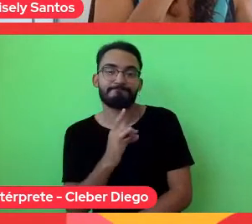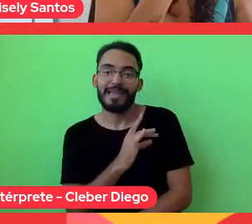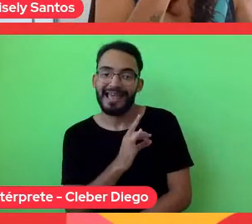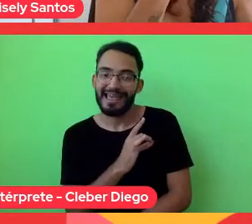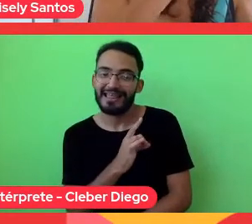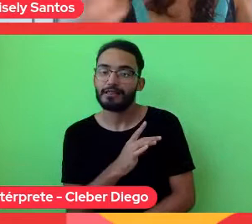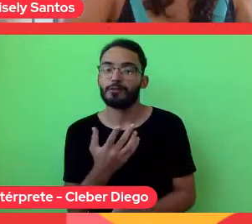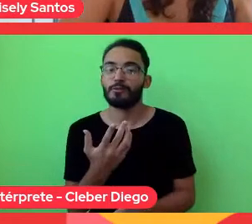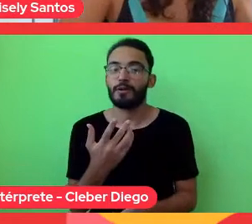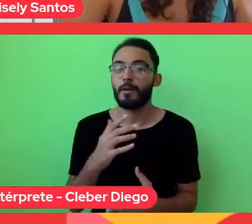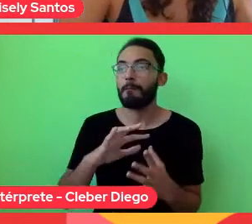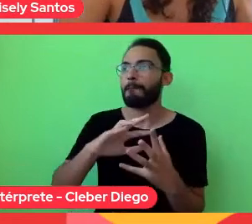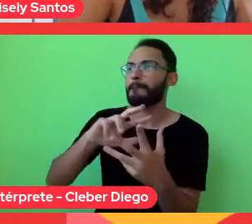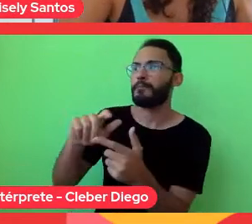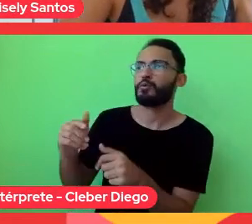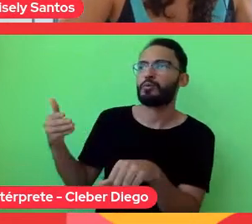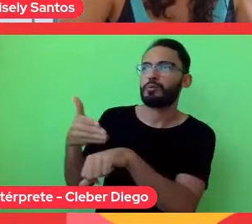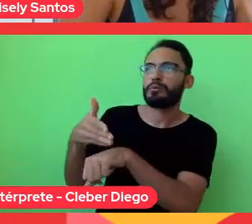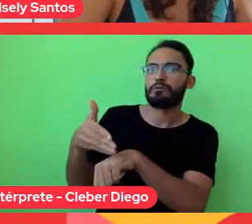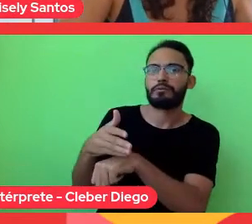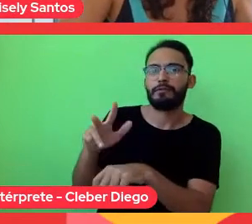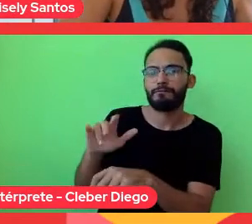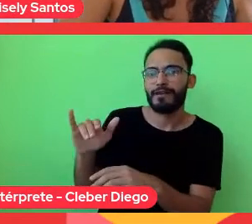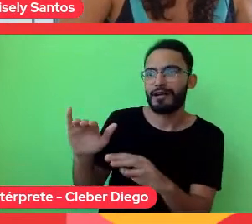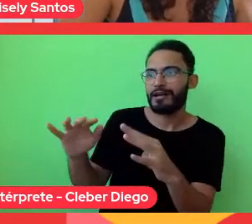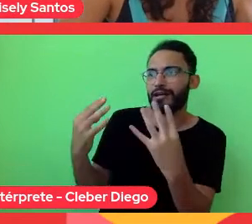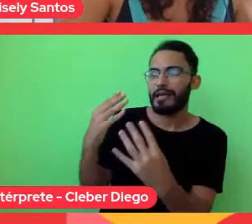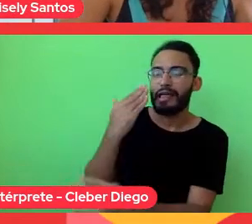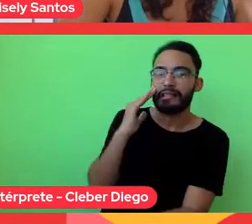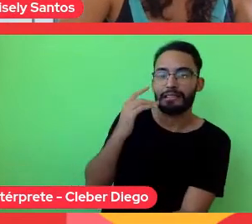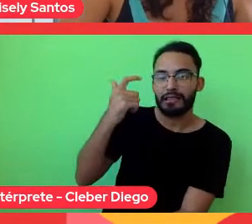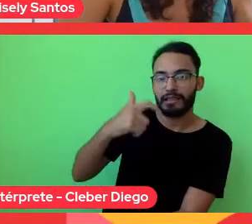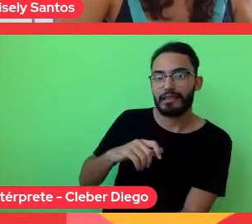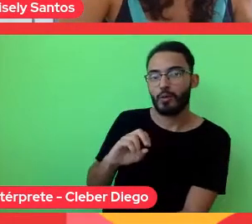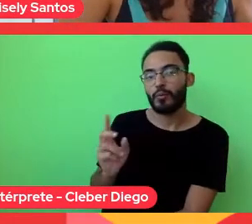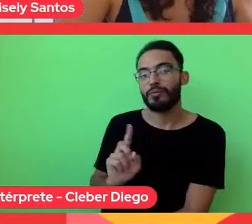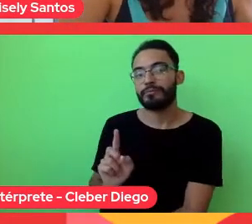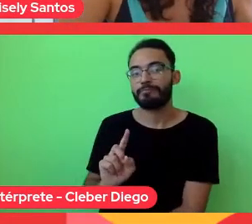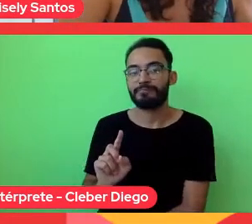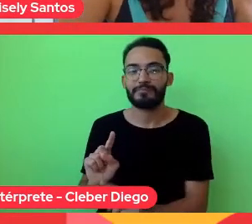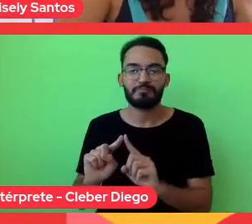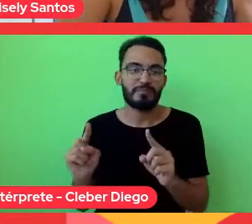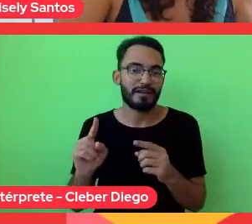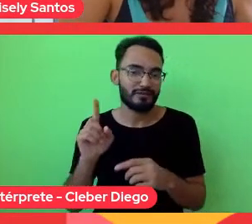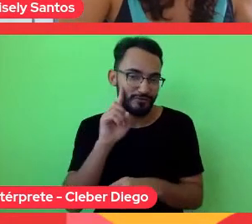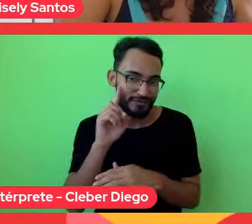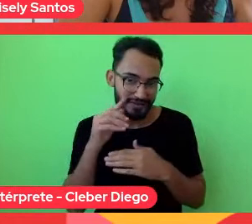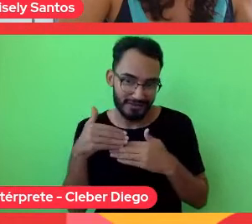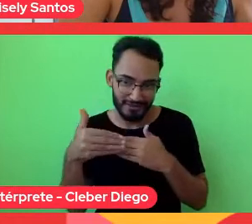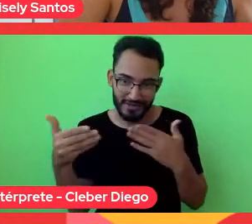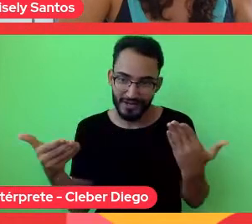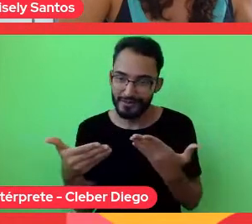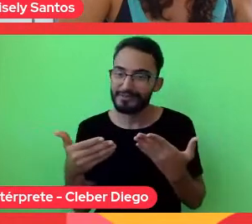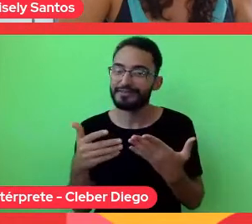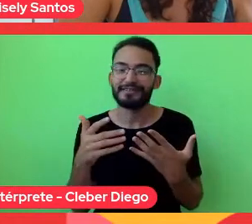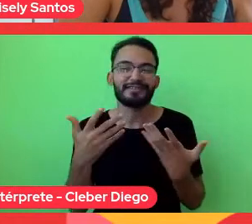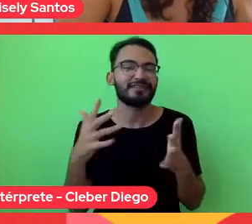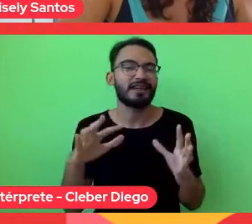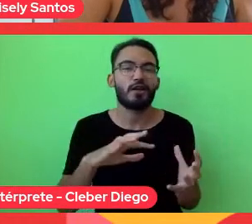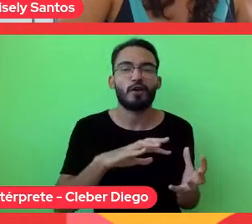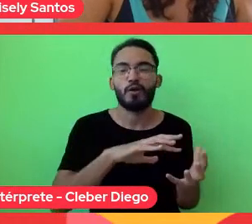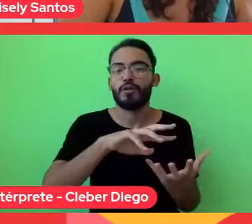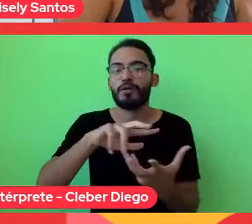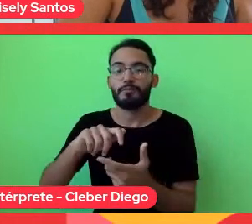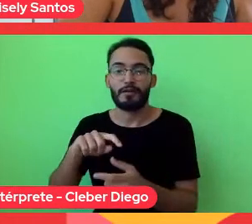de ter gente do mundo inteiro lá e será que eles vão me entender, né? E assim, gente, hoje em dia está tudo muito globalizado, né? A gente está aqui